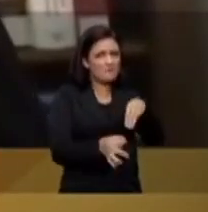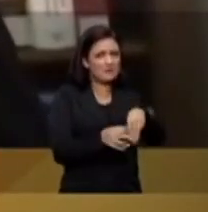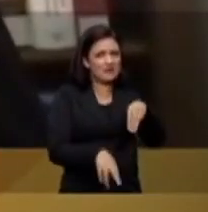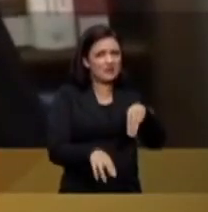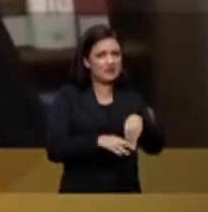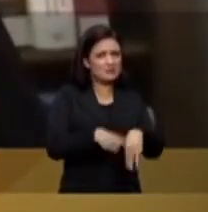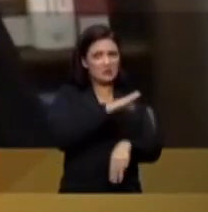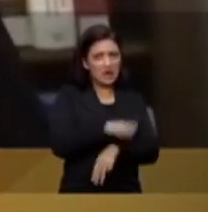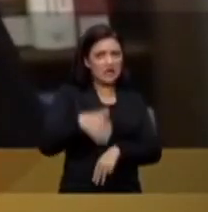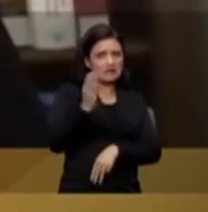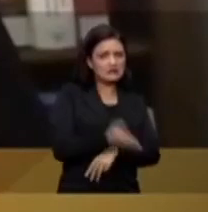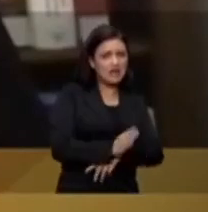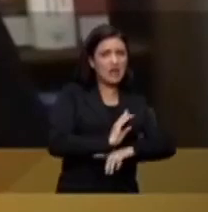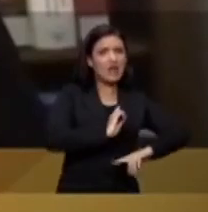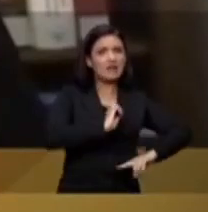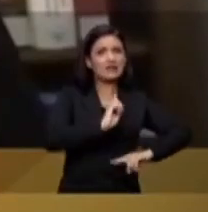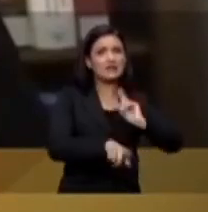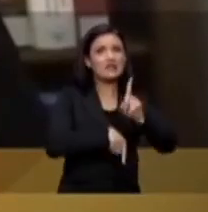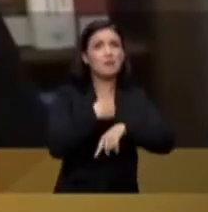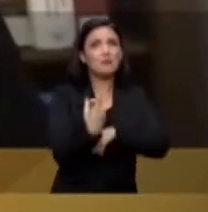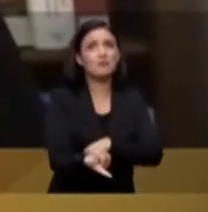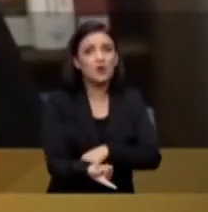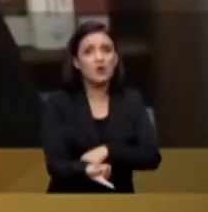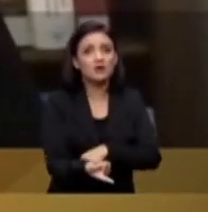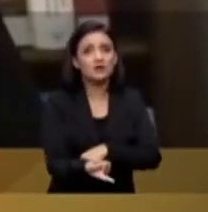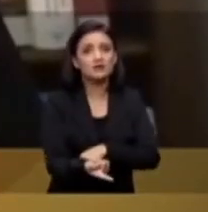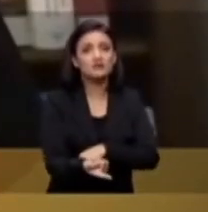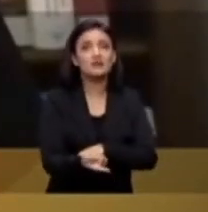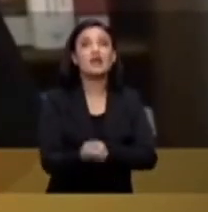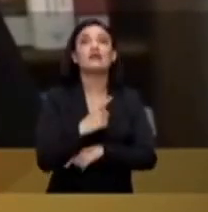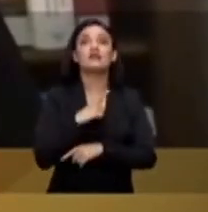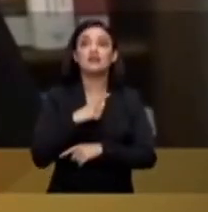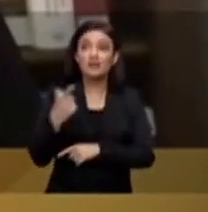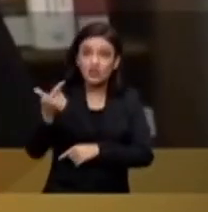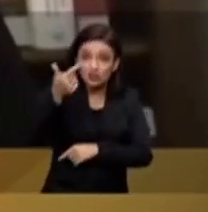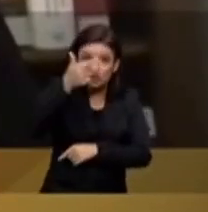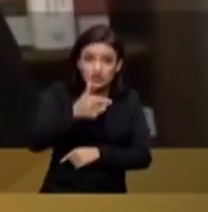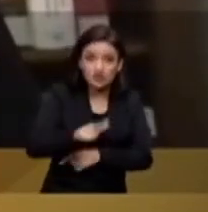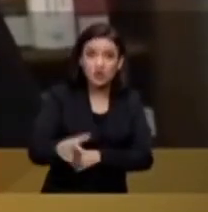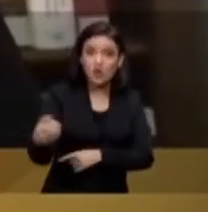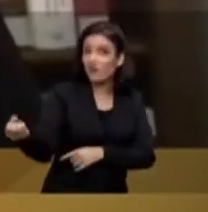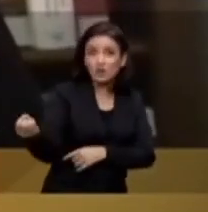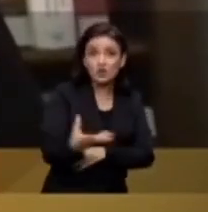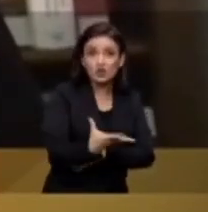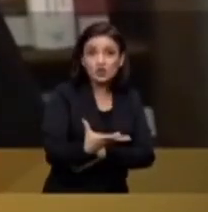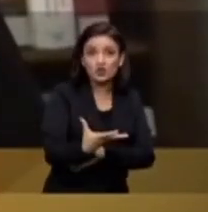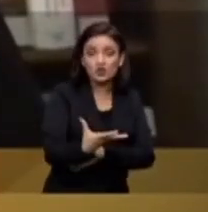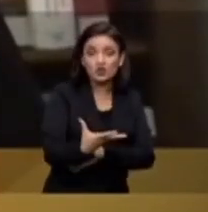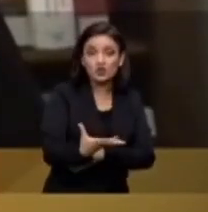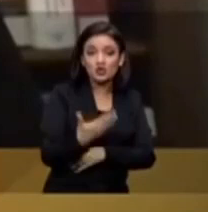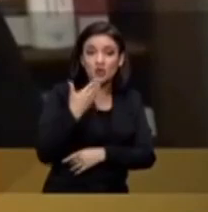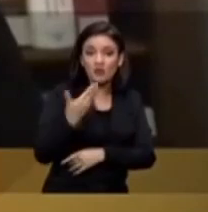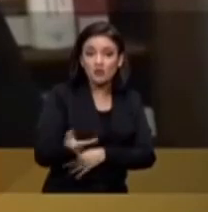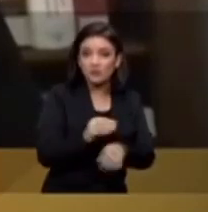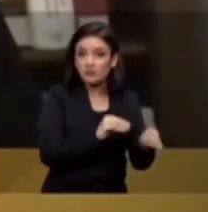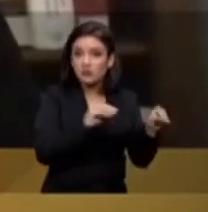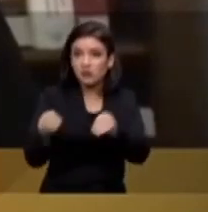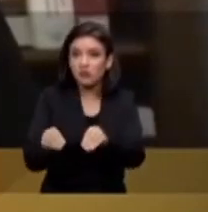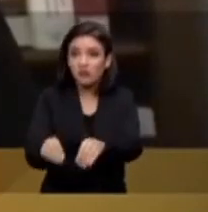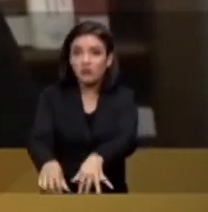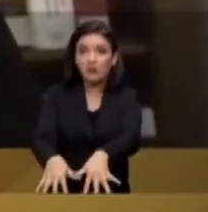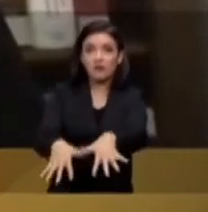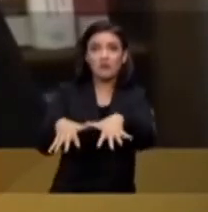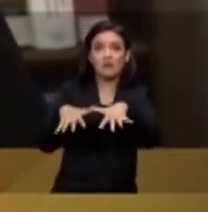em seguida, após a interposição dos agravos, ocorrer uma nova e data máxima vênia